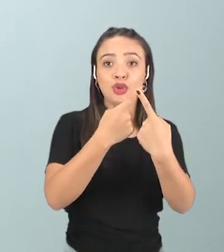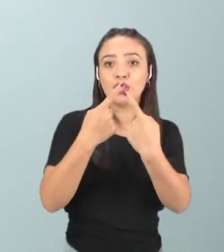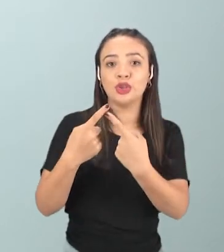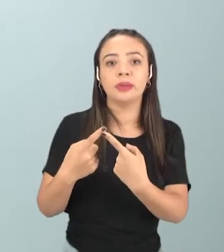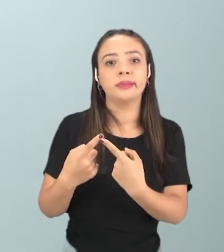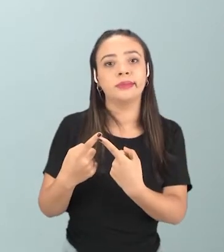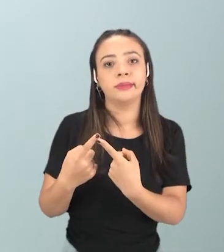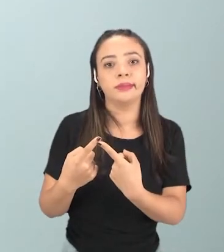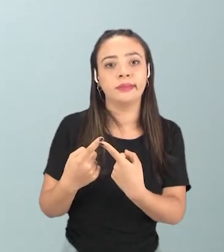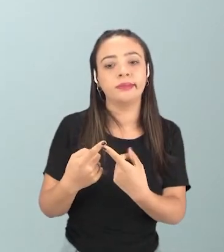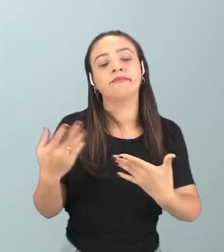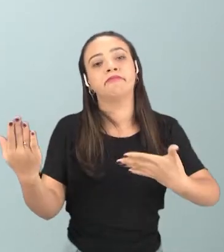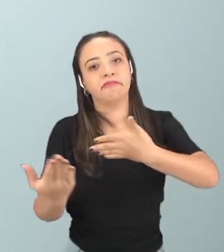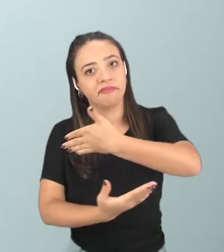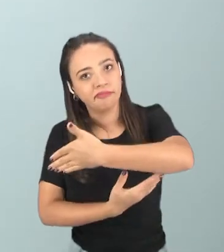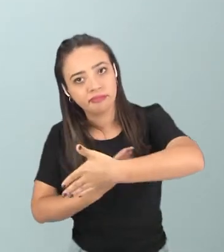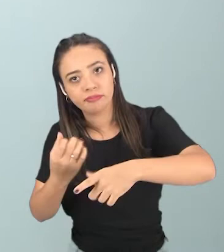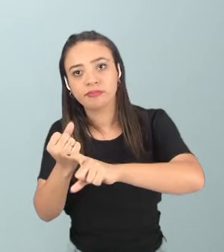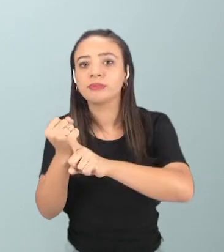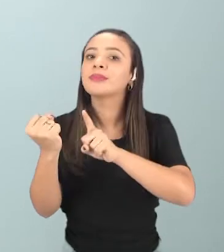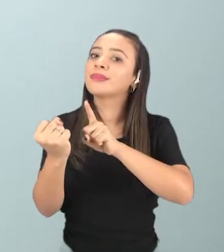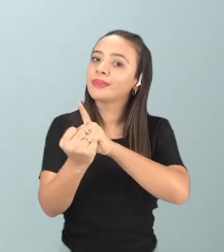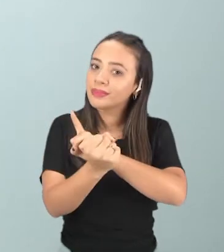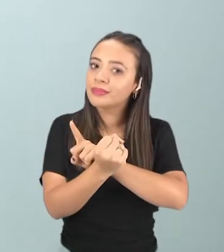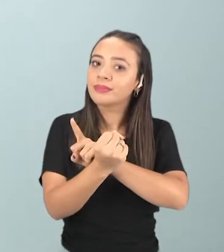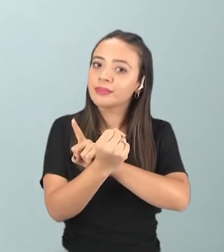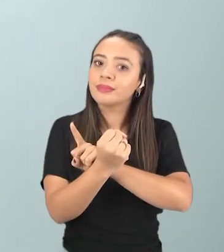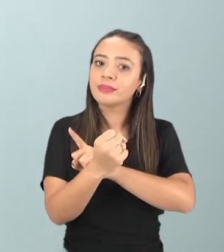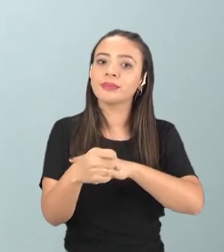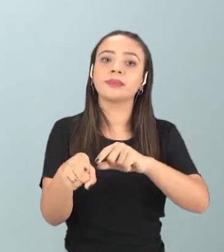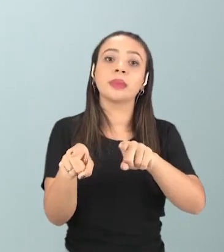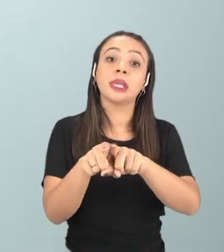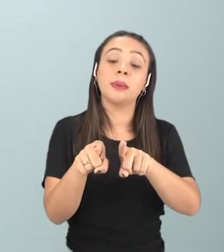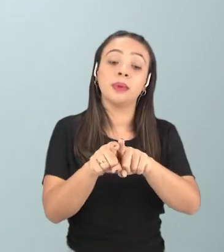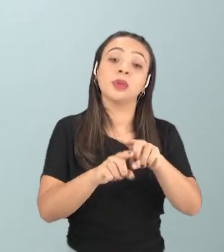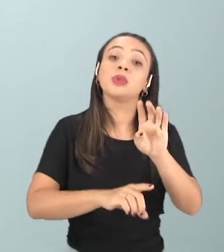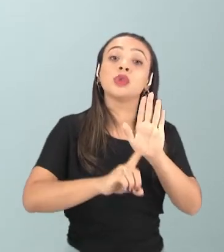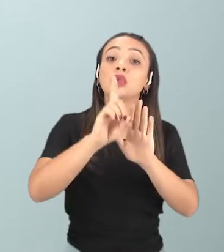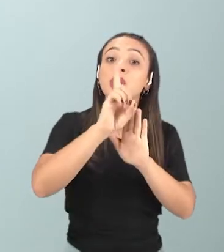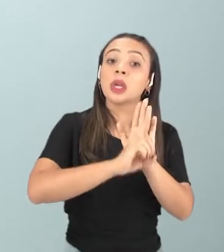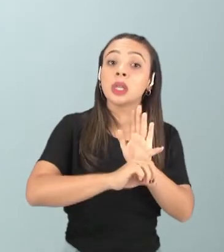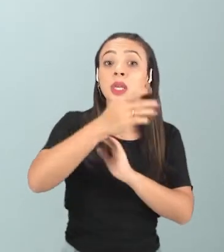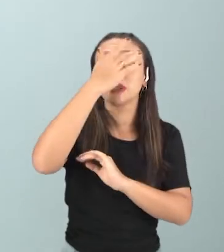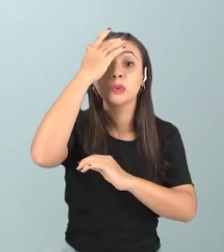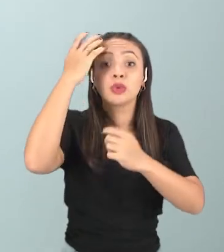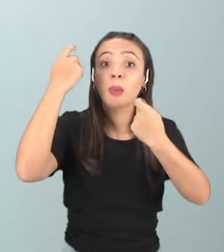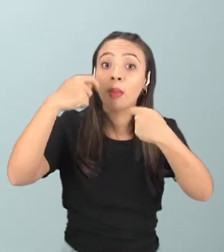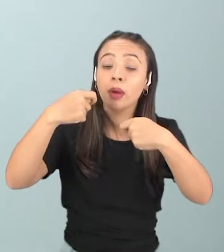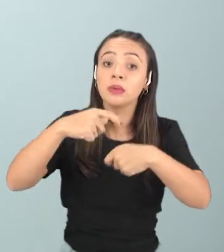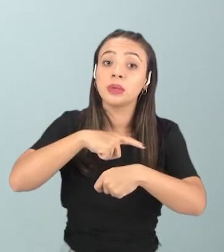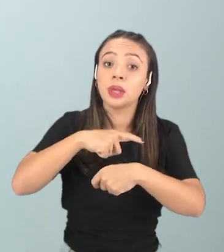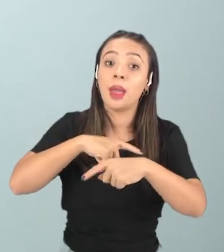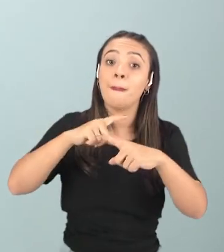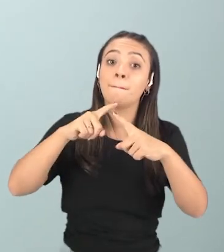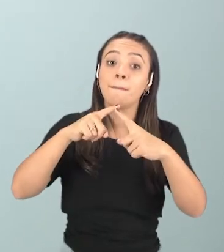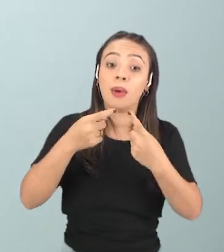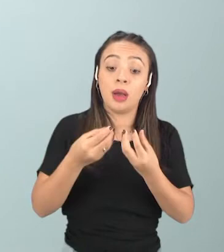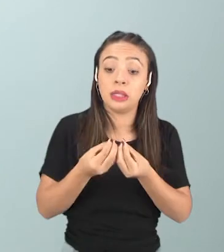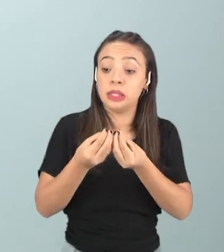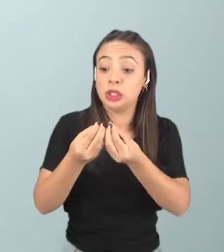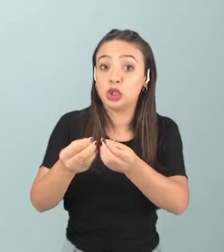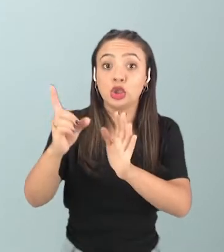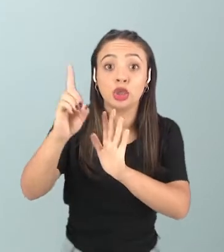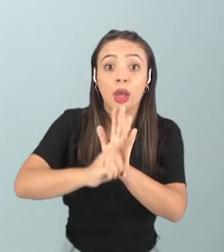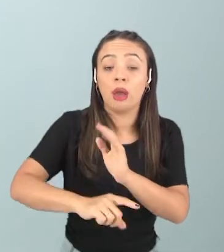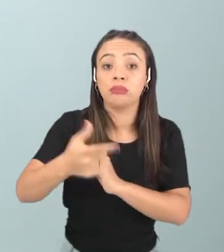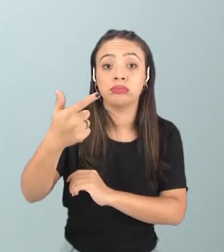Ele se expressa nas relações sociais, ele se expressa nos direitos que as pessoas deveriam ter e muitas vezes não são dados pelo